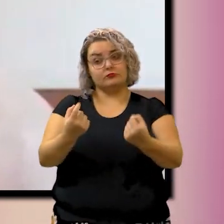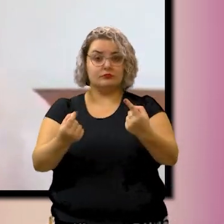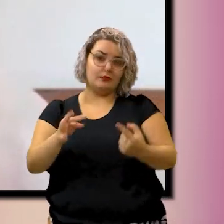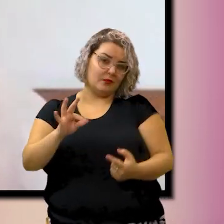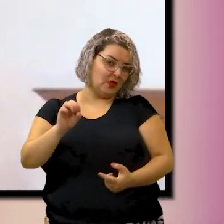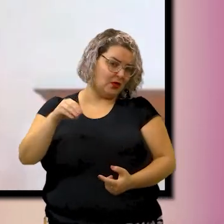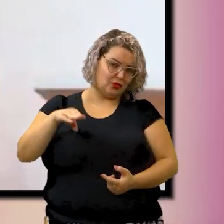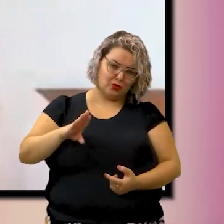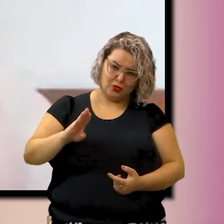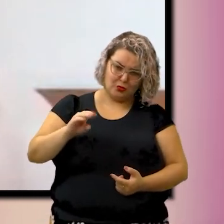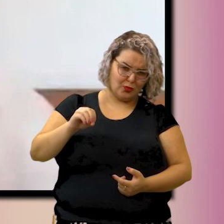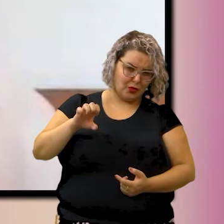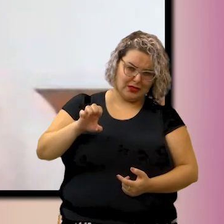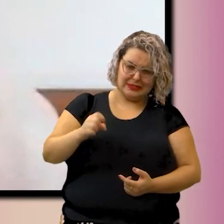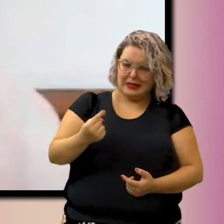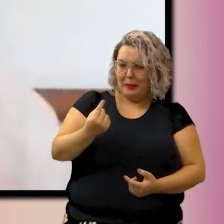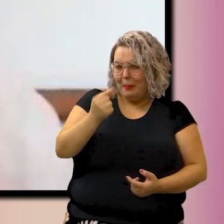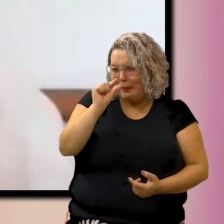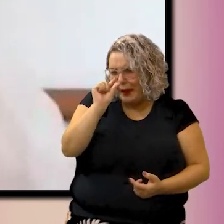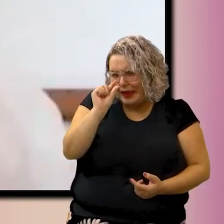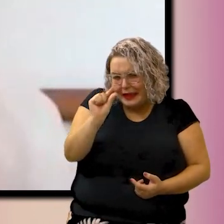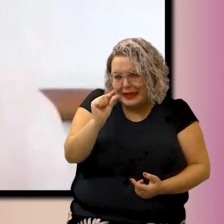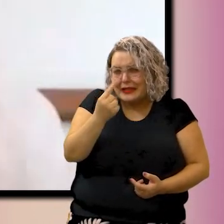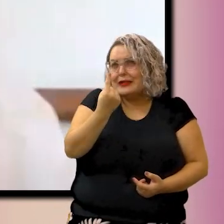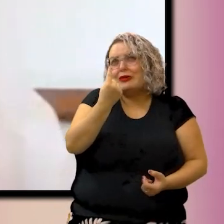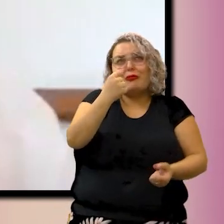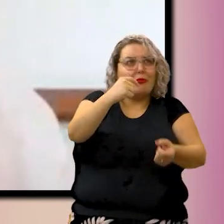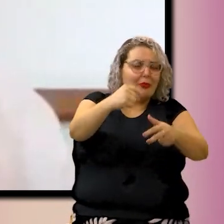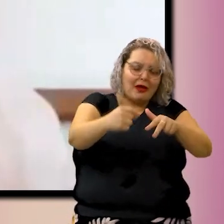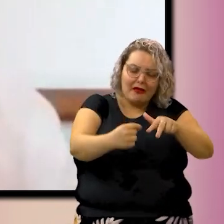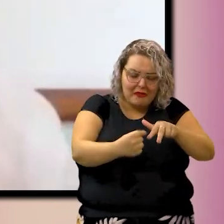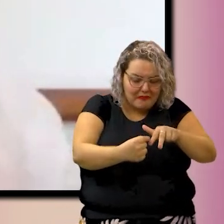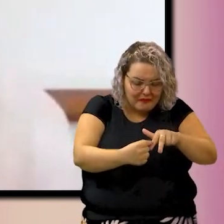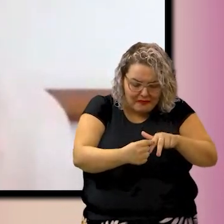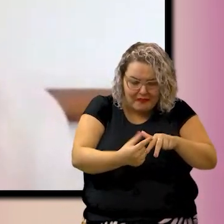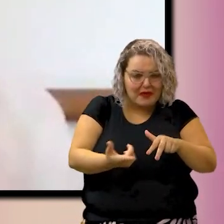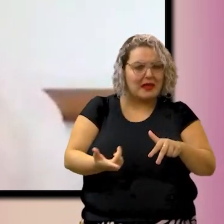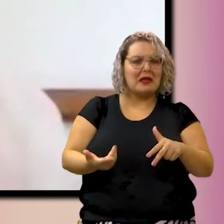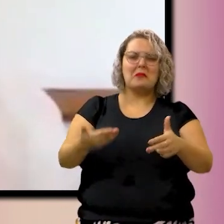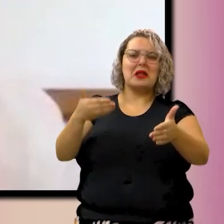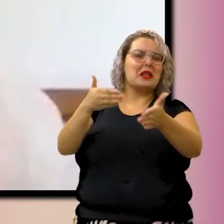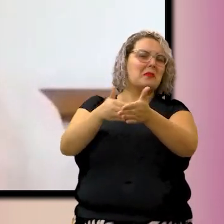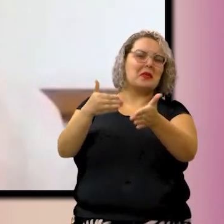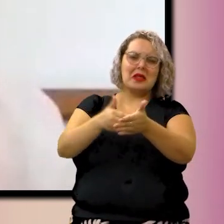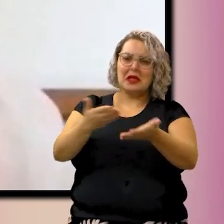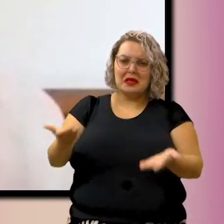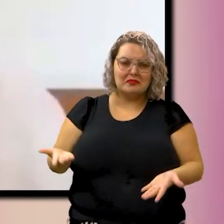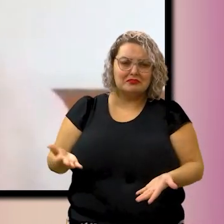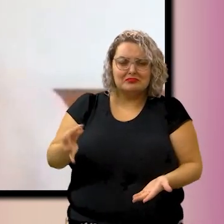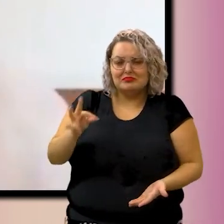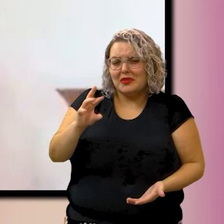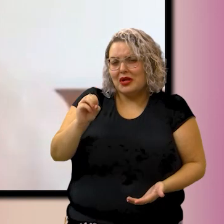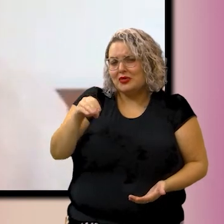uma trombose muito pequena em uma veia de uma perna, num segmento às vezes restrito. Essa é uma